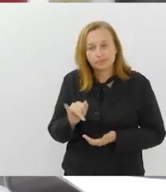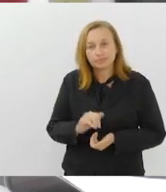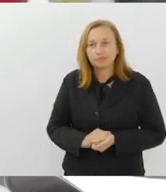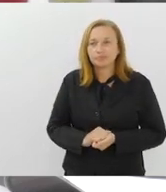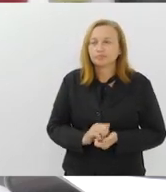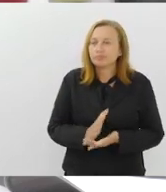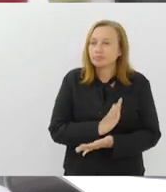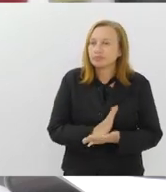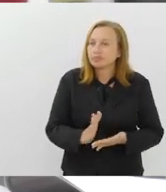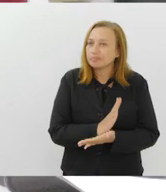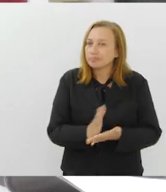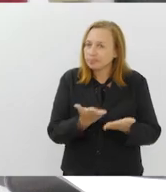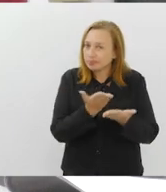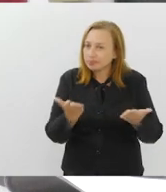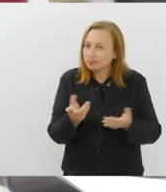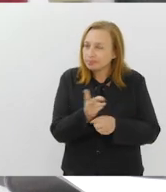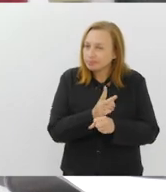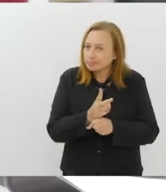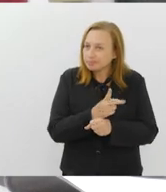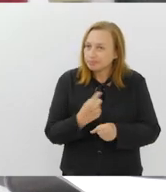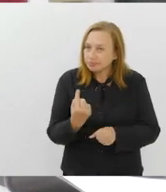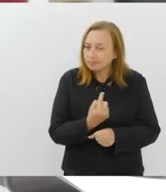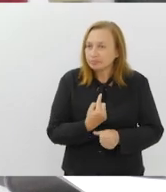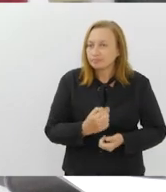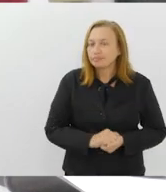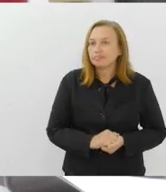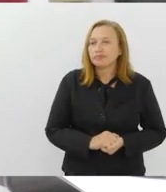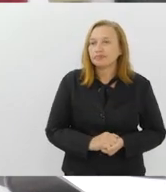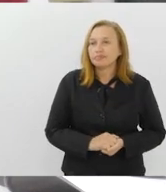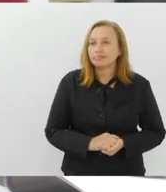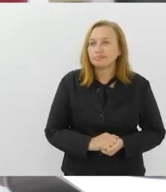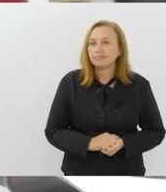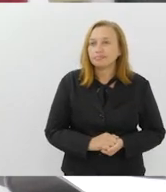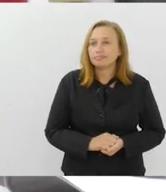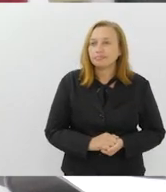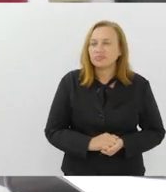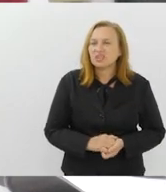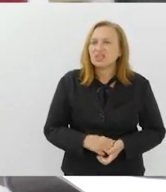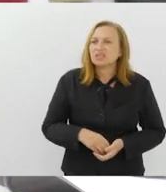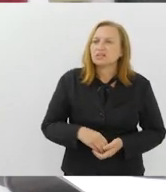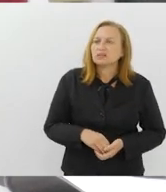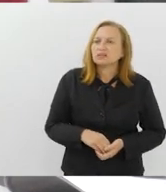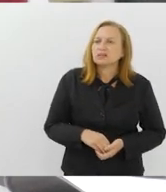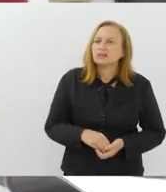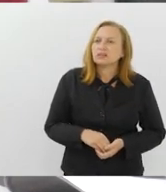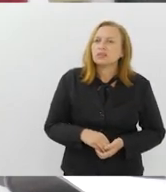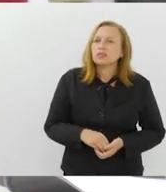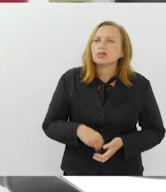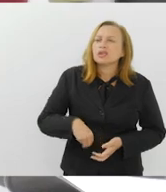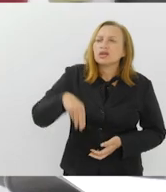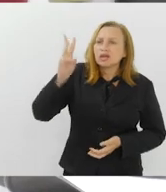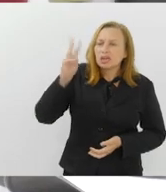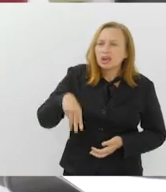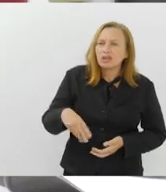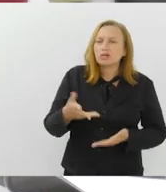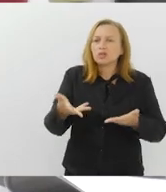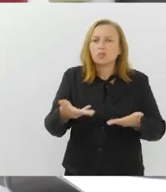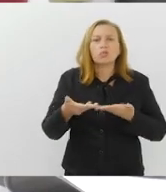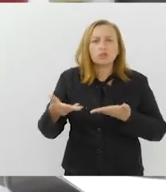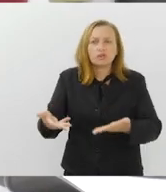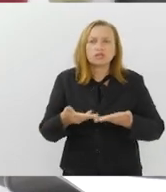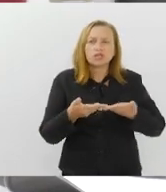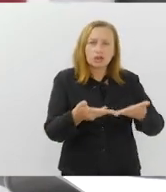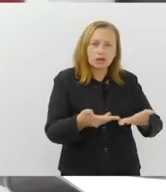alguns dos senhores nos procuraram dizendo sobre quem nós perguntavam, né? Quem nós chamaríamos para uma